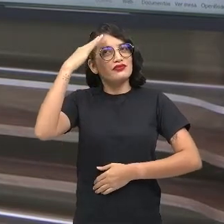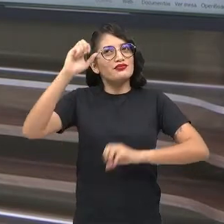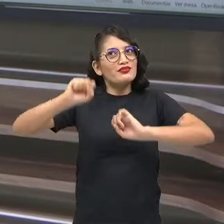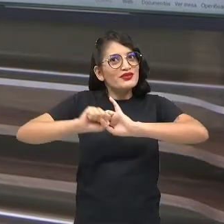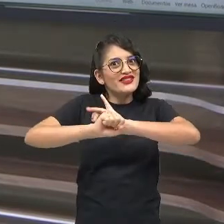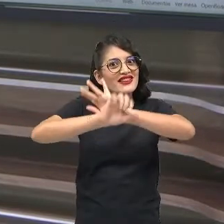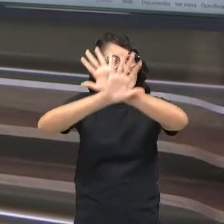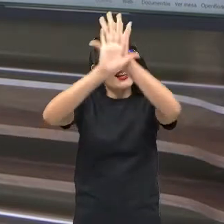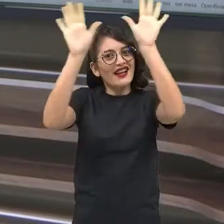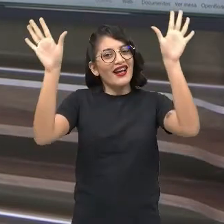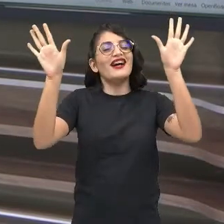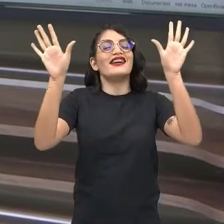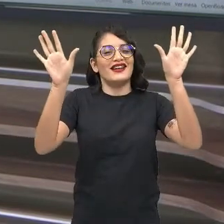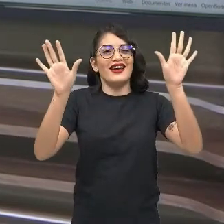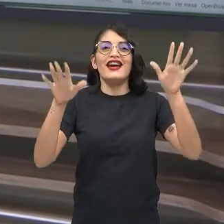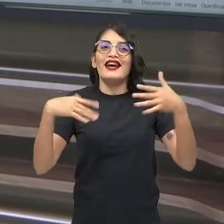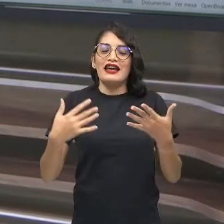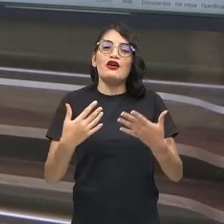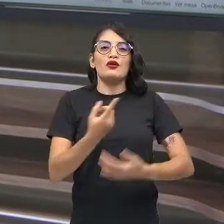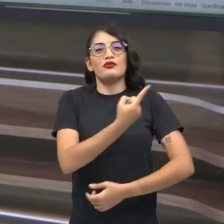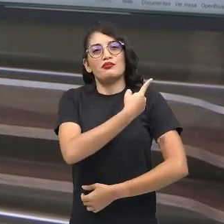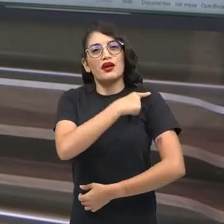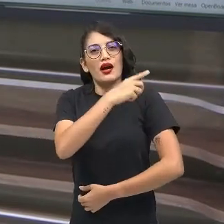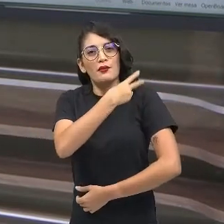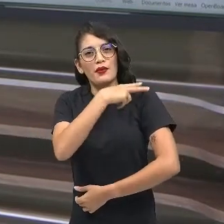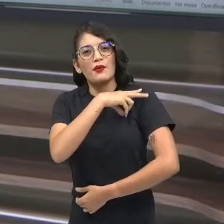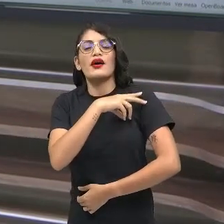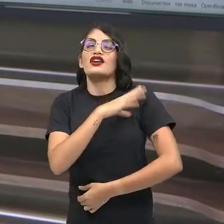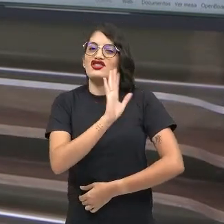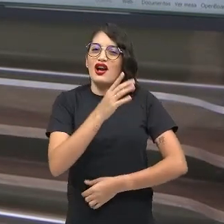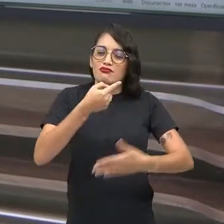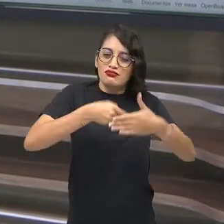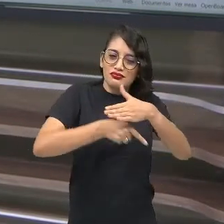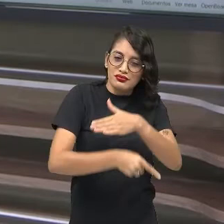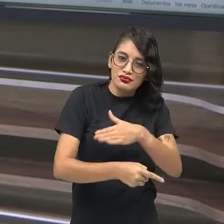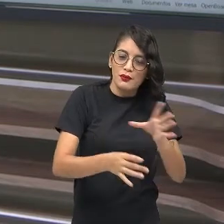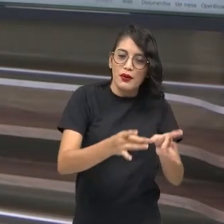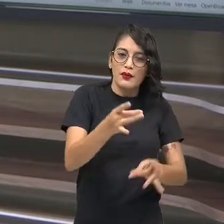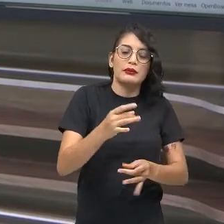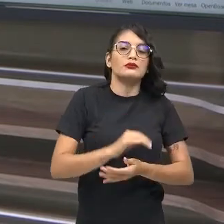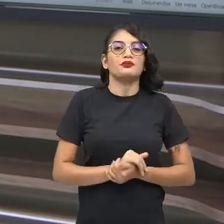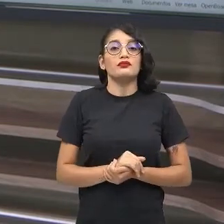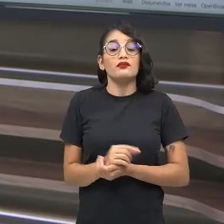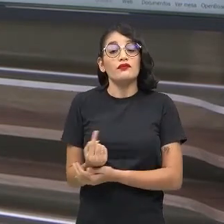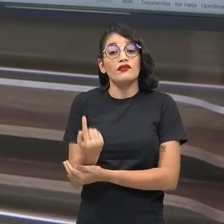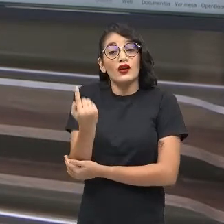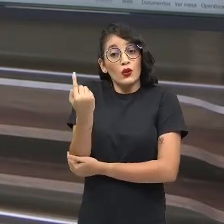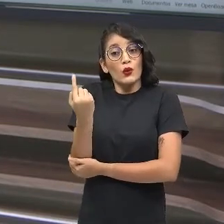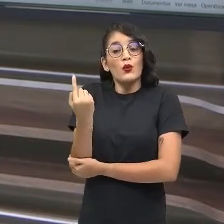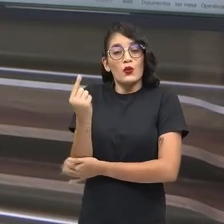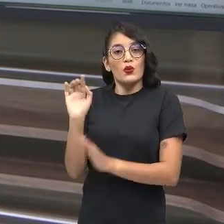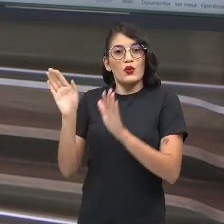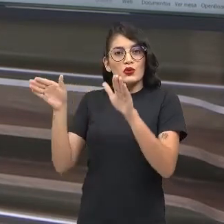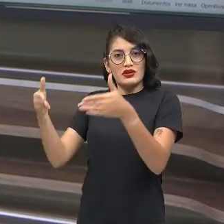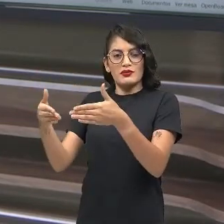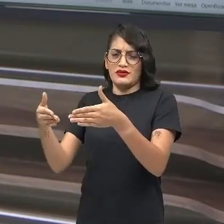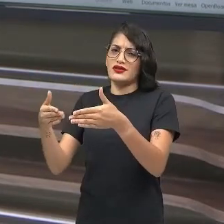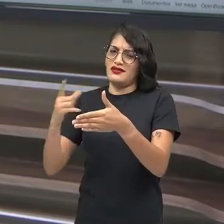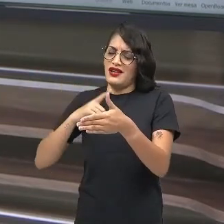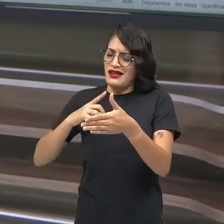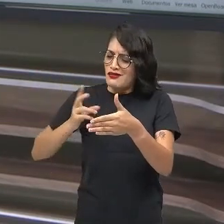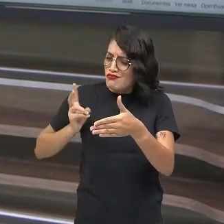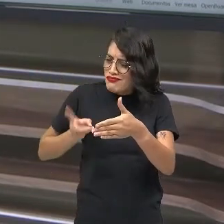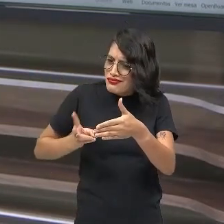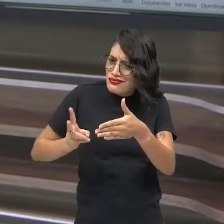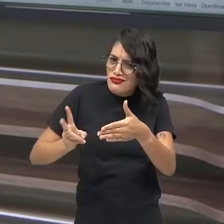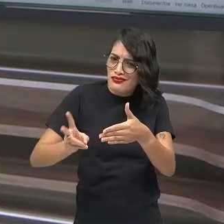como funciona e quando chegar no ensino médio, aprofundar ainda mais. Um deles em especial estará presente durante